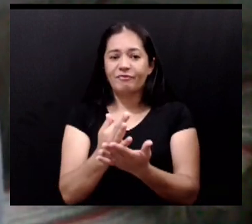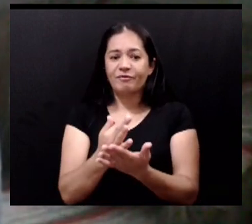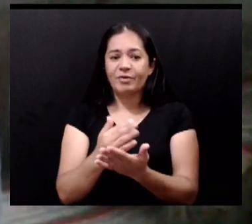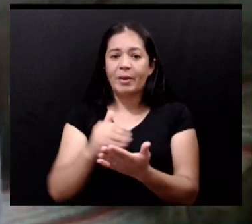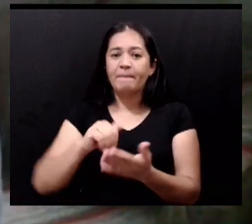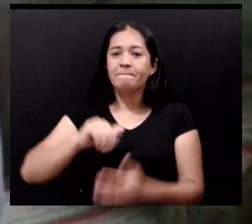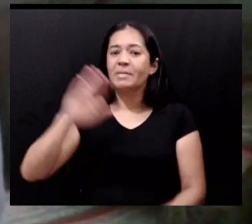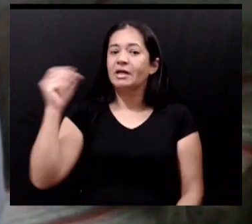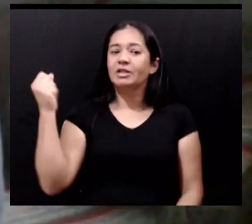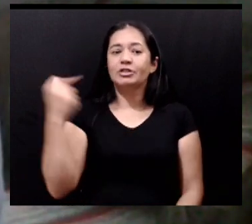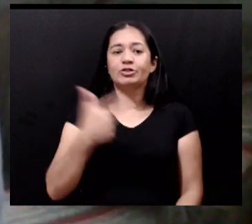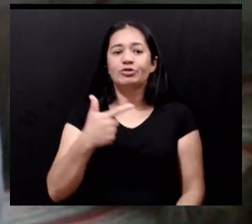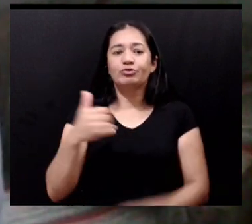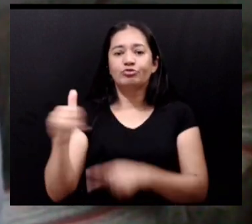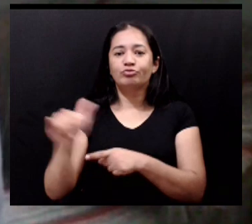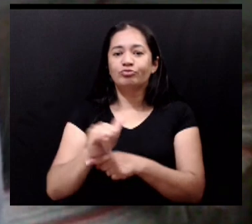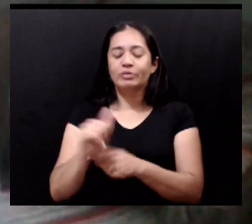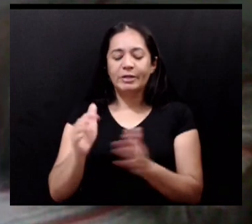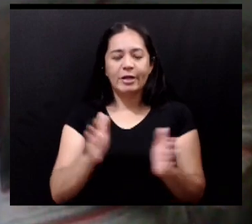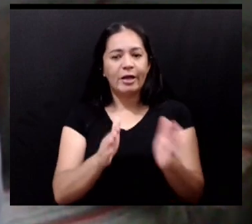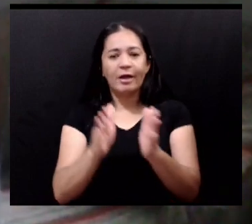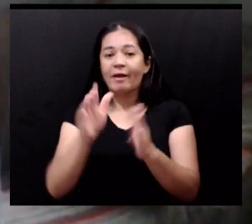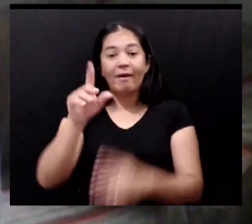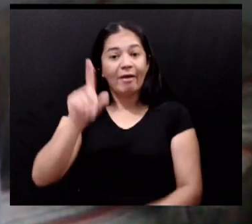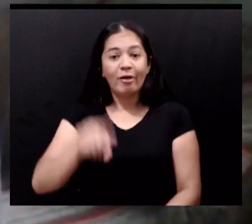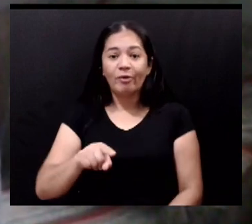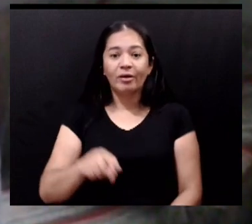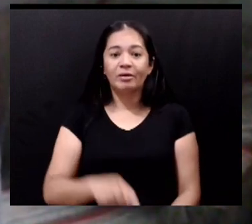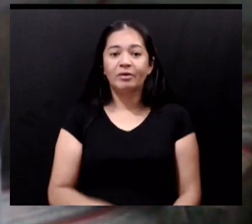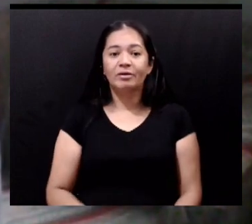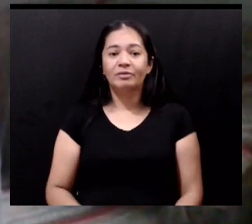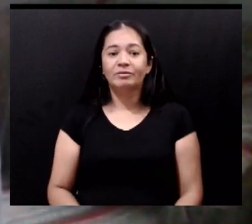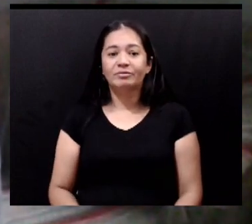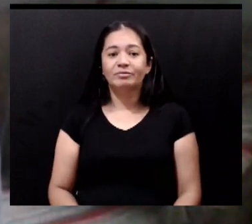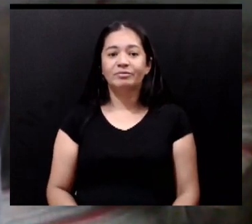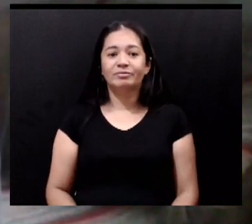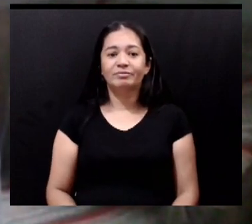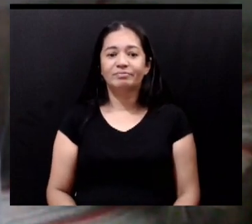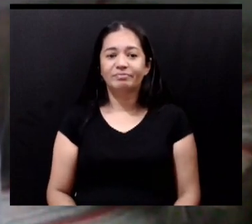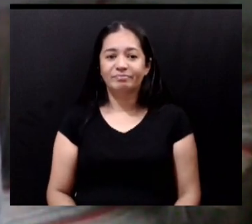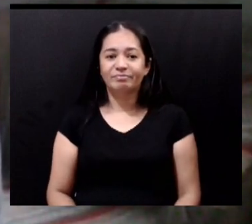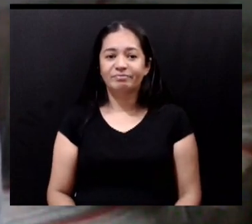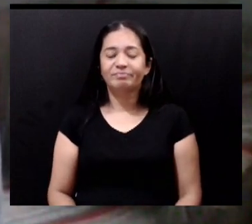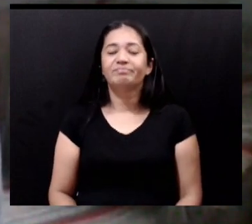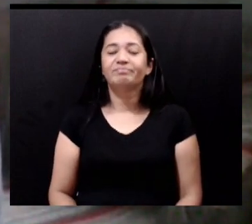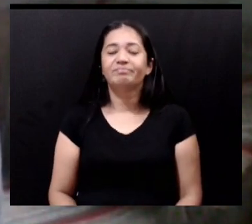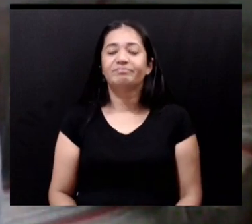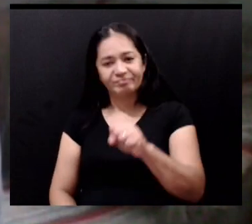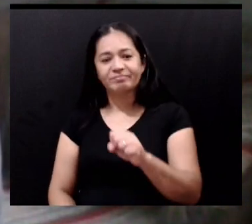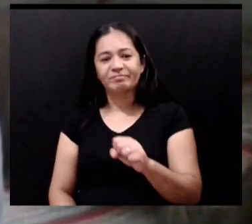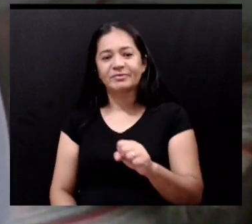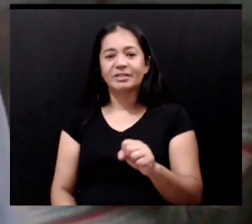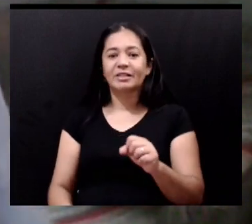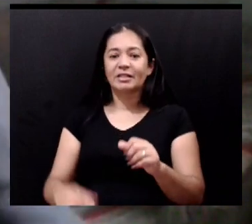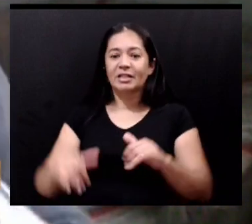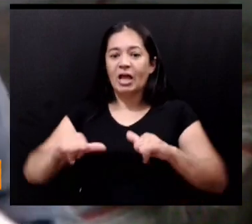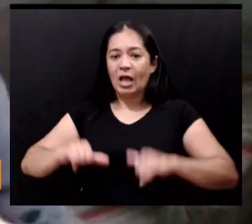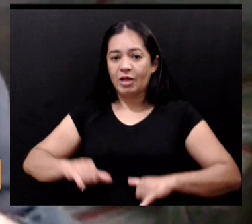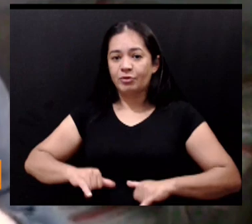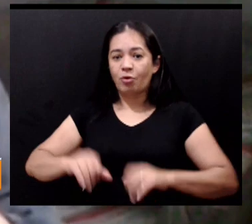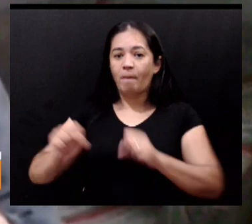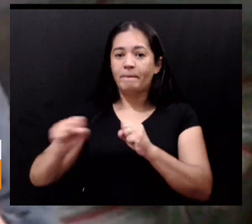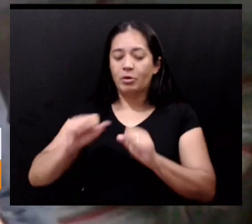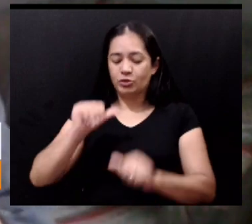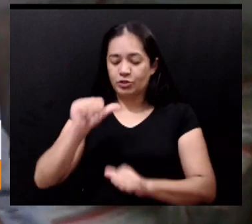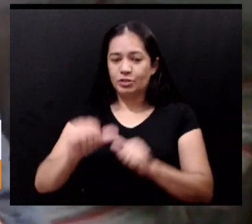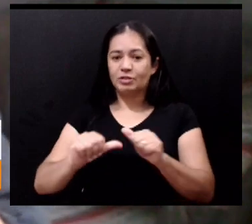um caminho. E sim, é um caminho transformador em esperança, né? Entendendo que